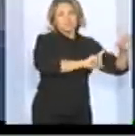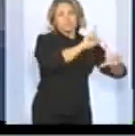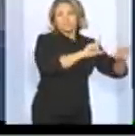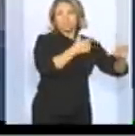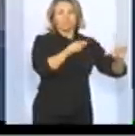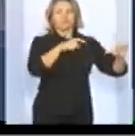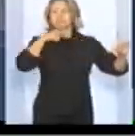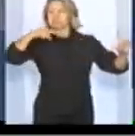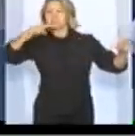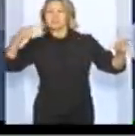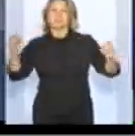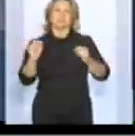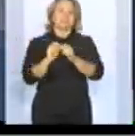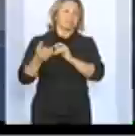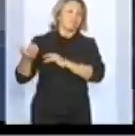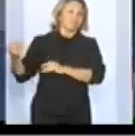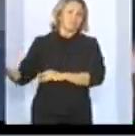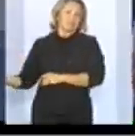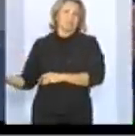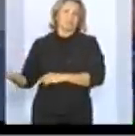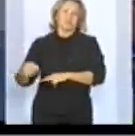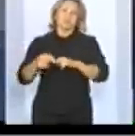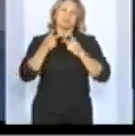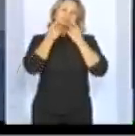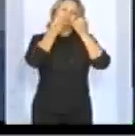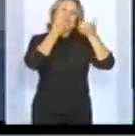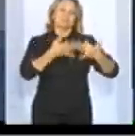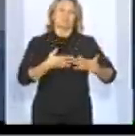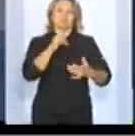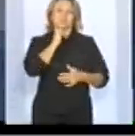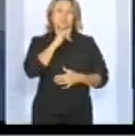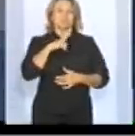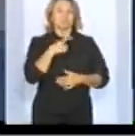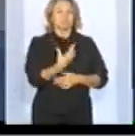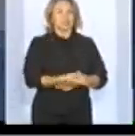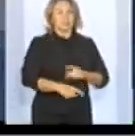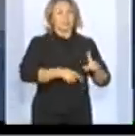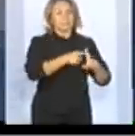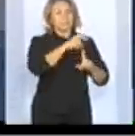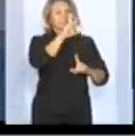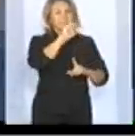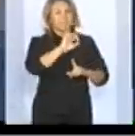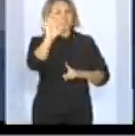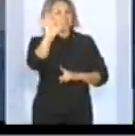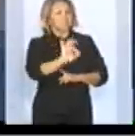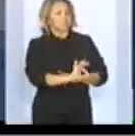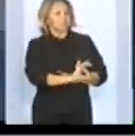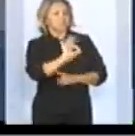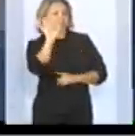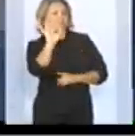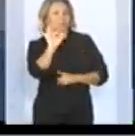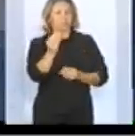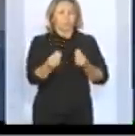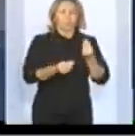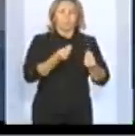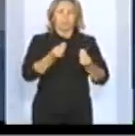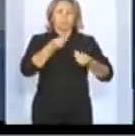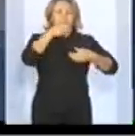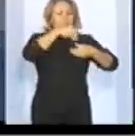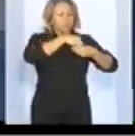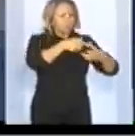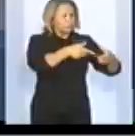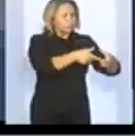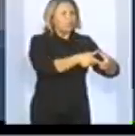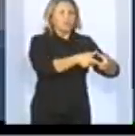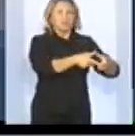para produzir. Então, dizer que não pode ter mais do que 50% a propriedade cruzada, numa localidade como